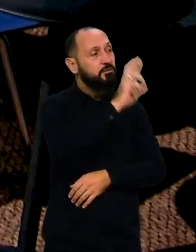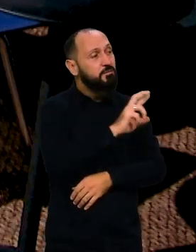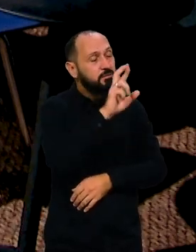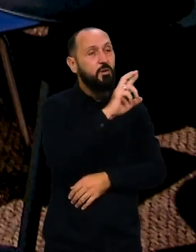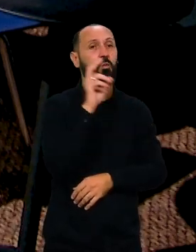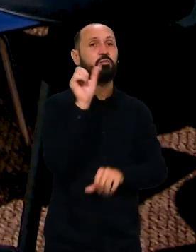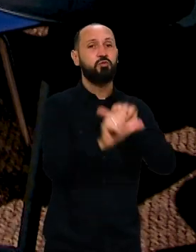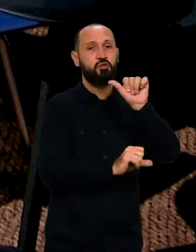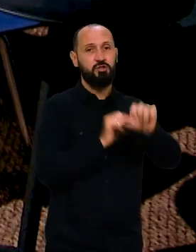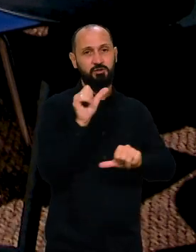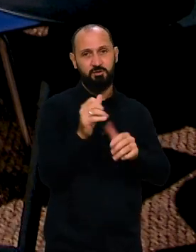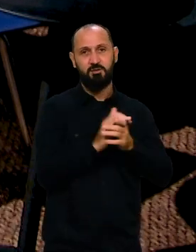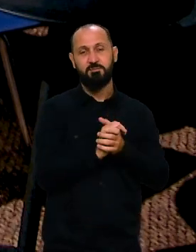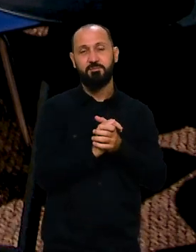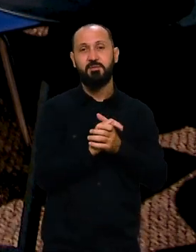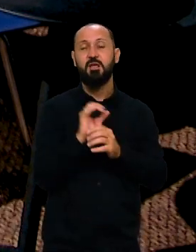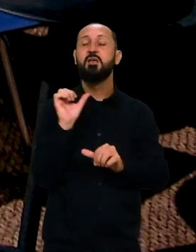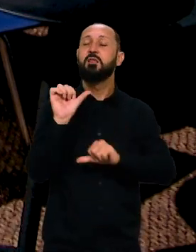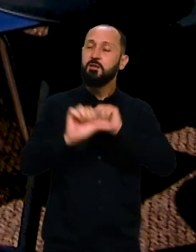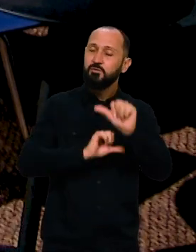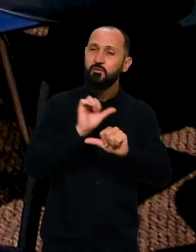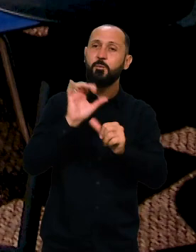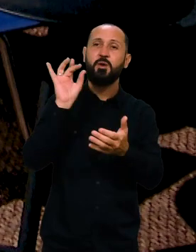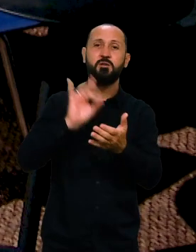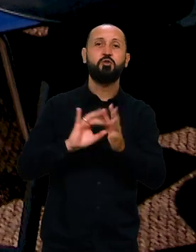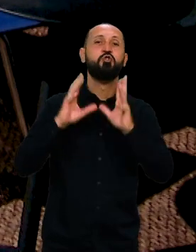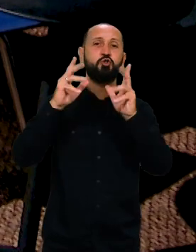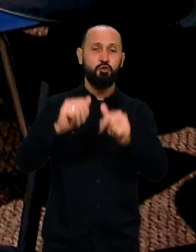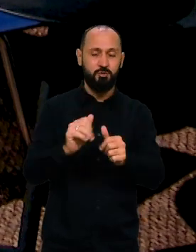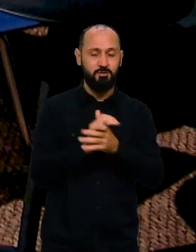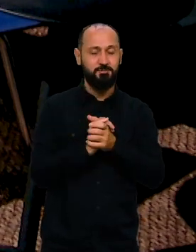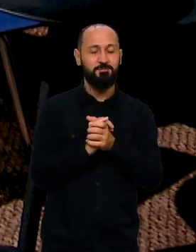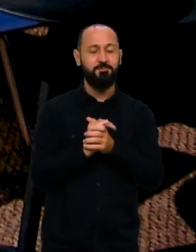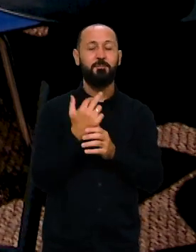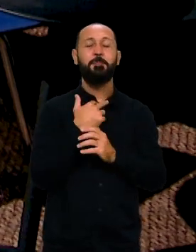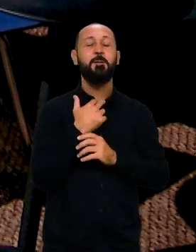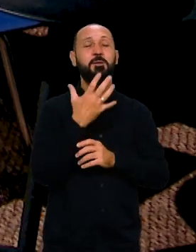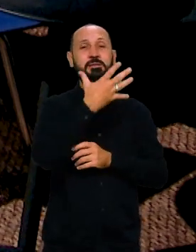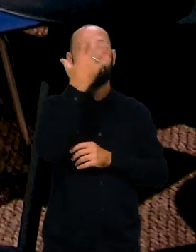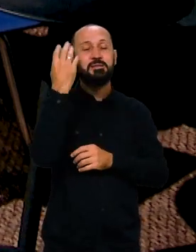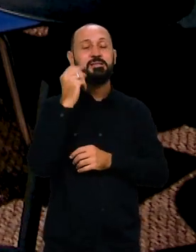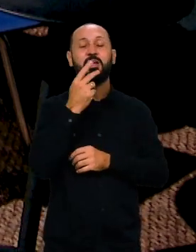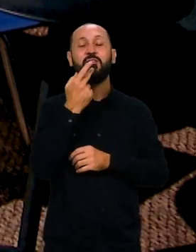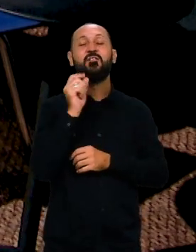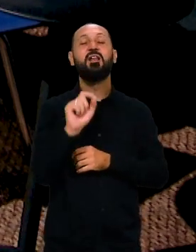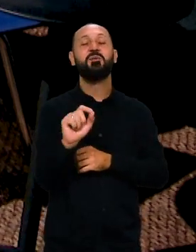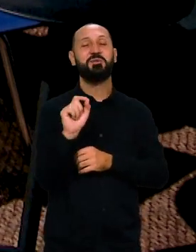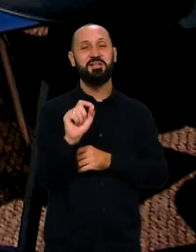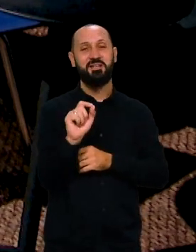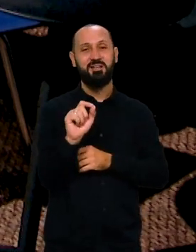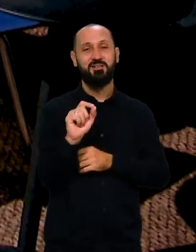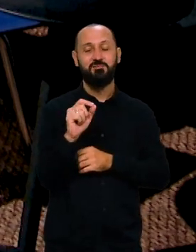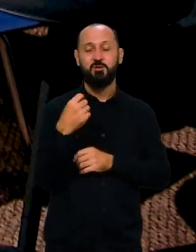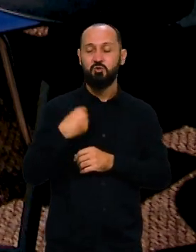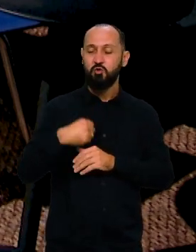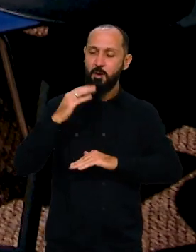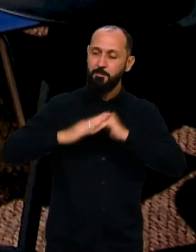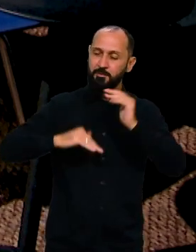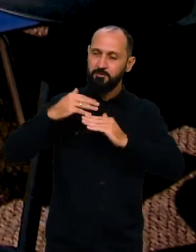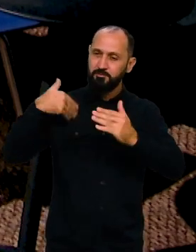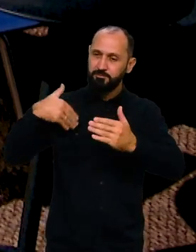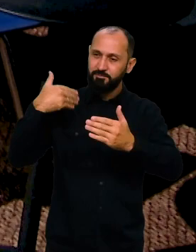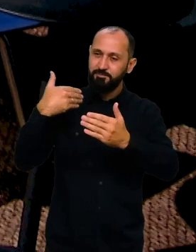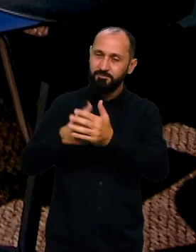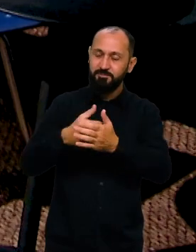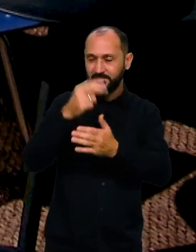e vê quanto isso transforma. E transforma a realidade de todos. Márcio, eu não posso deixar de citar aqui, né, a sua trajetória